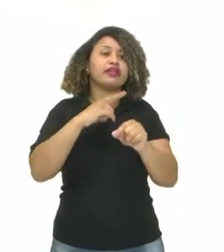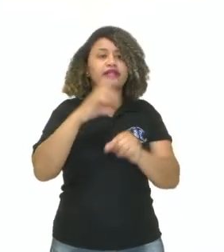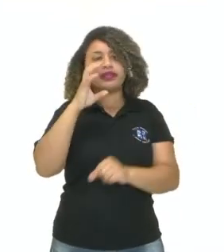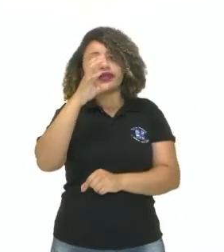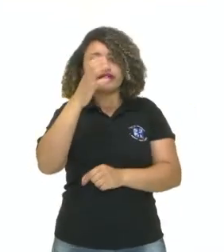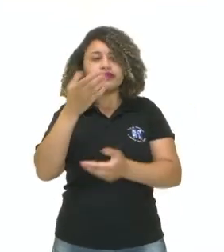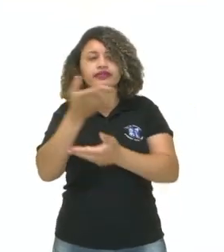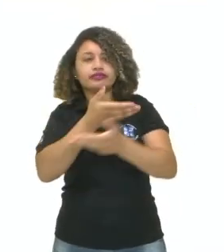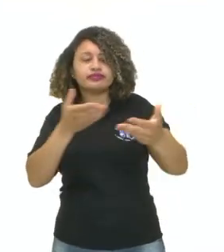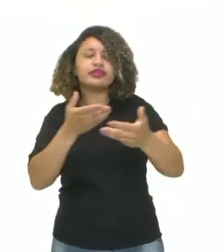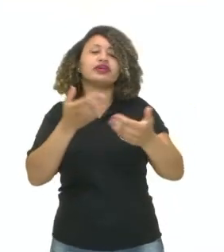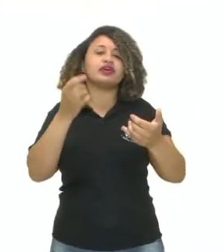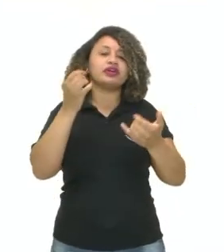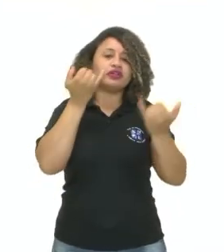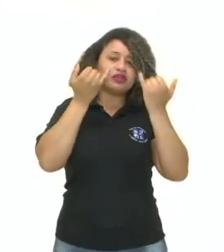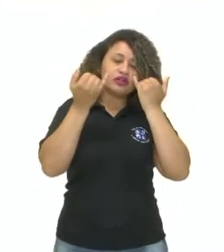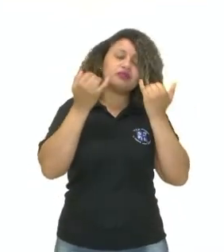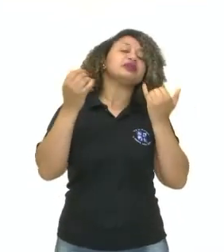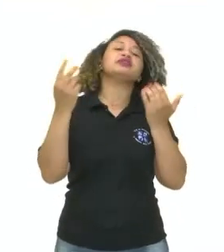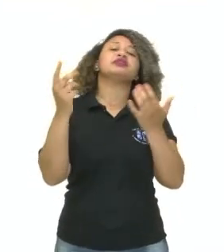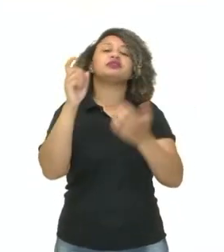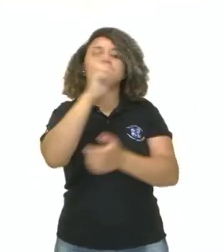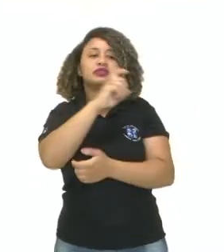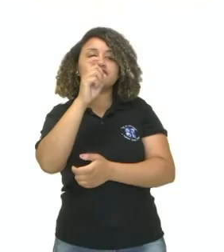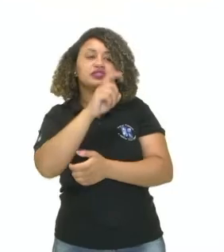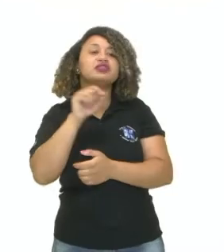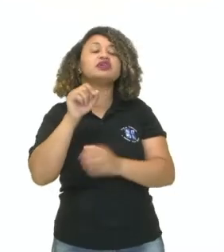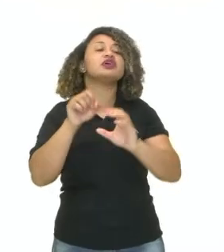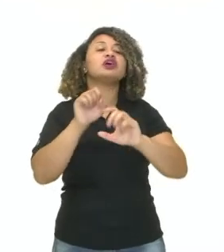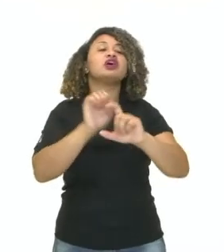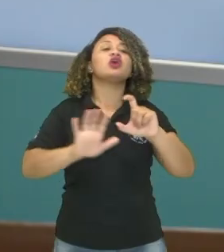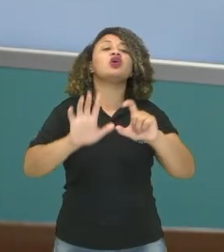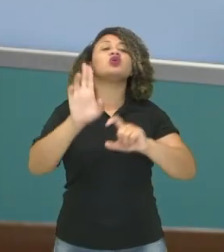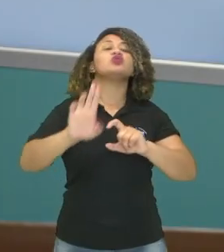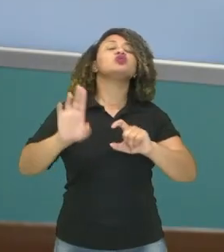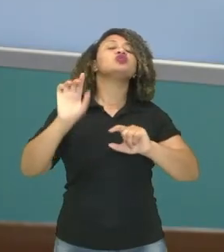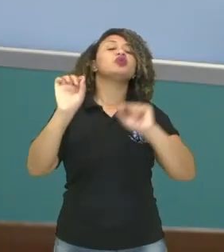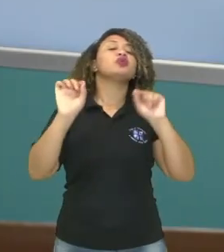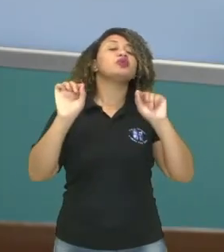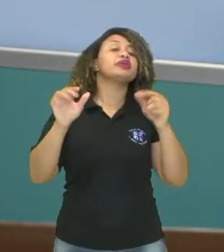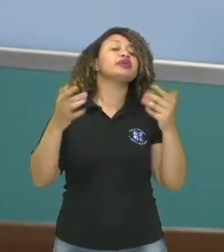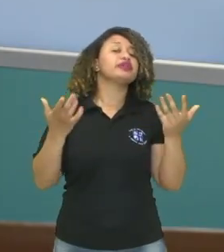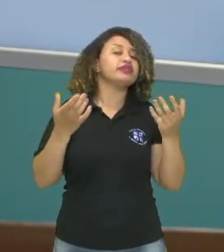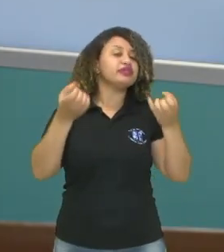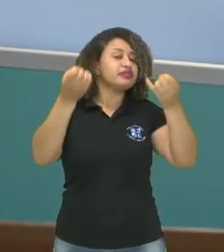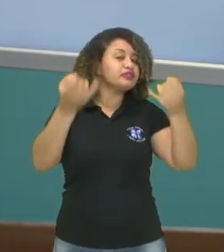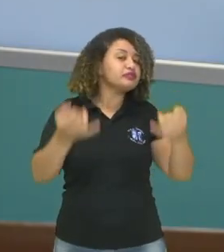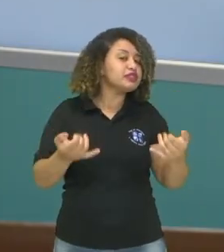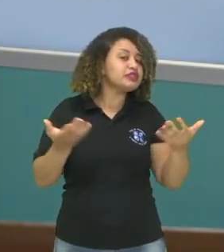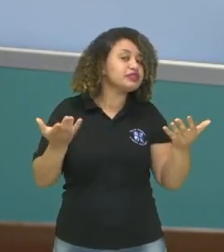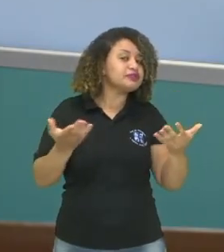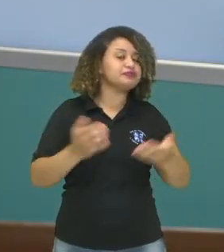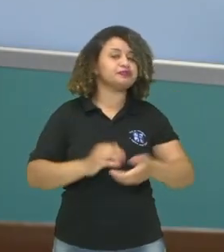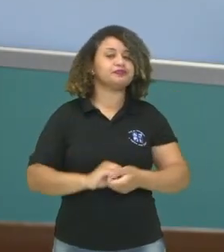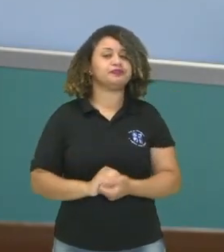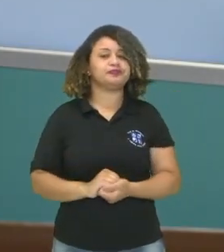de notícias falsas, o cartunista fez uso de qual recurso? Explique. Responda.